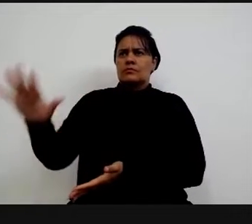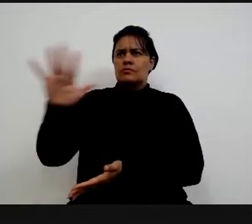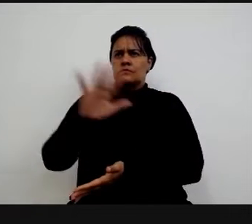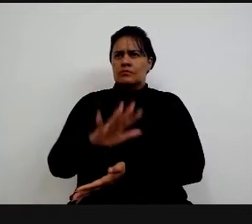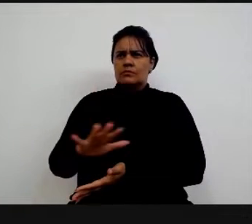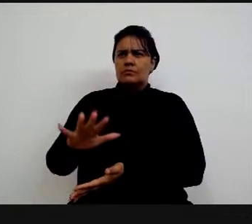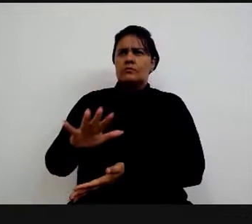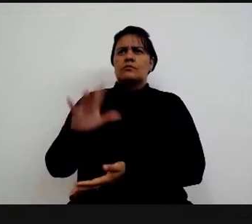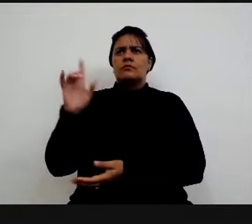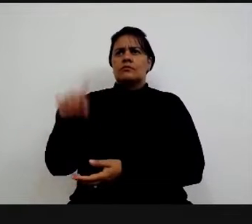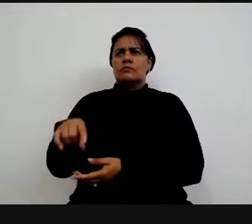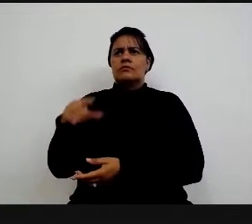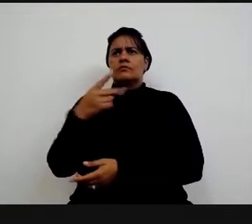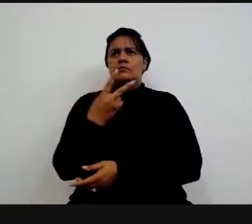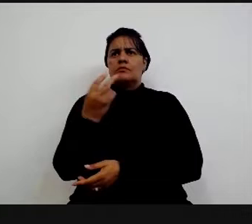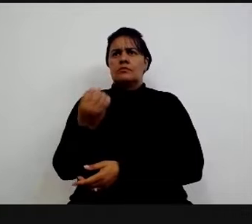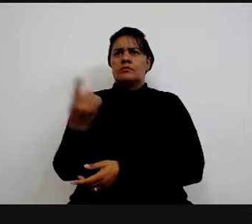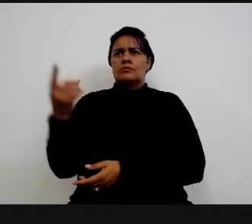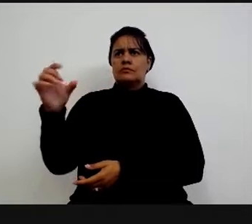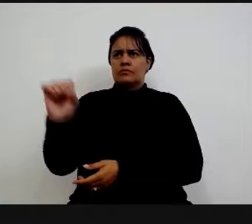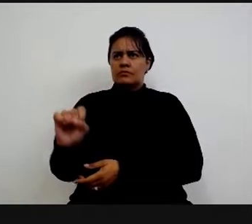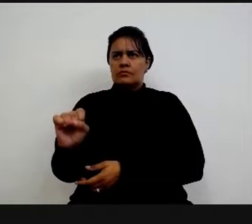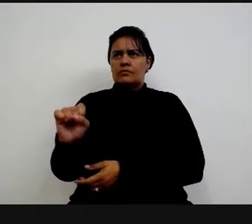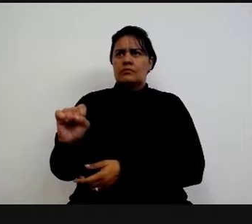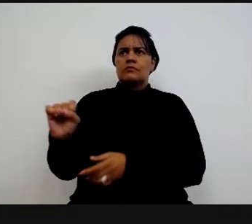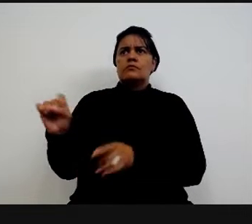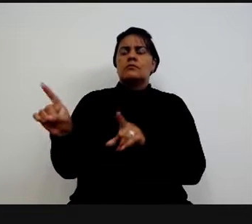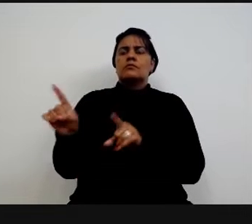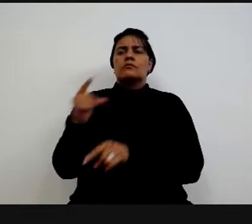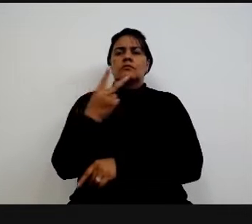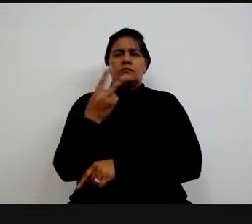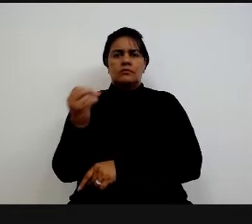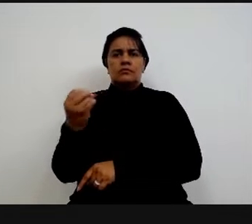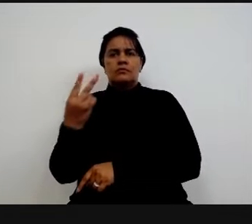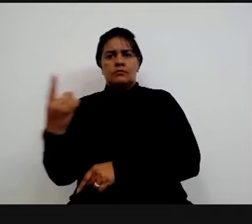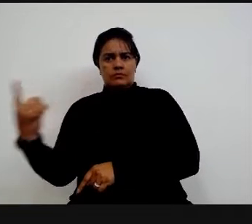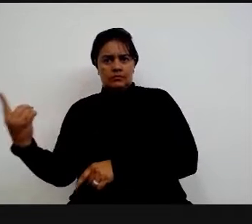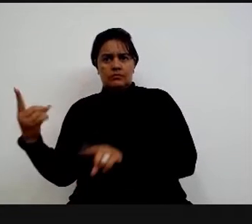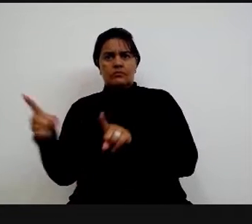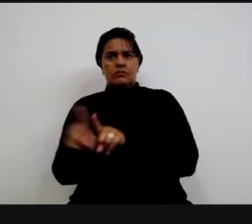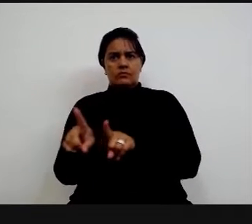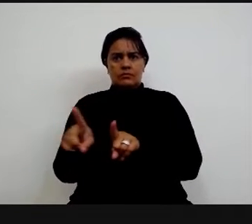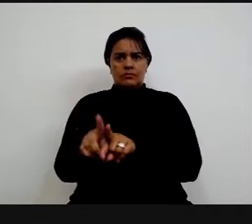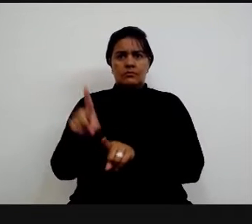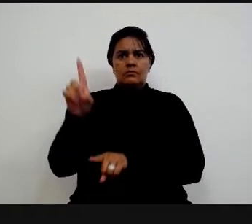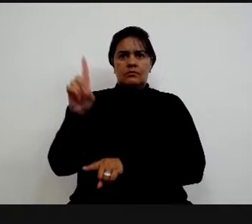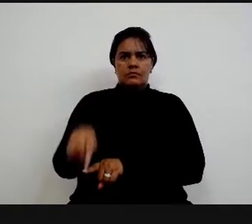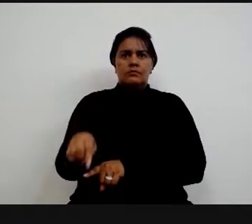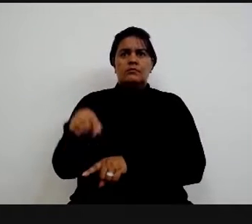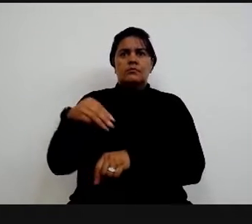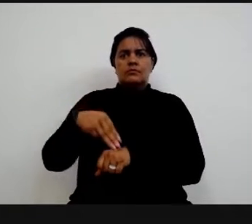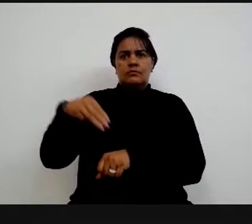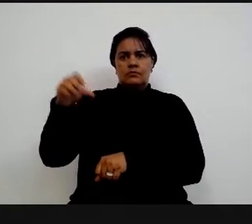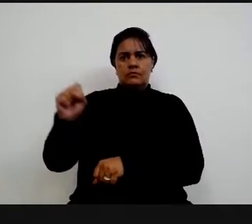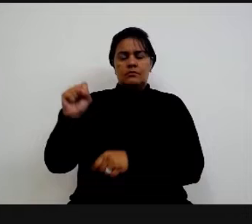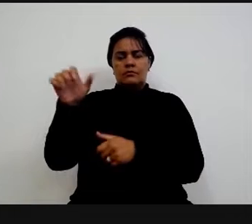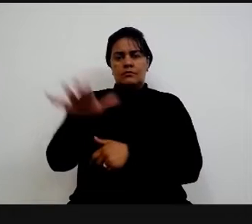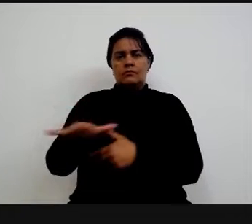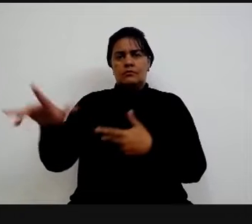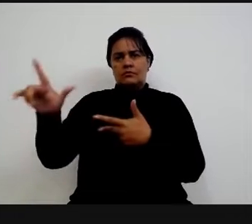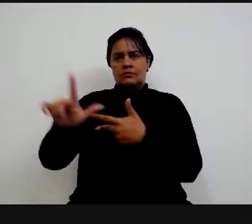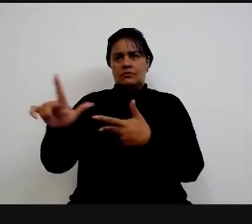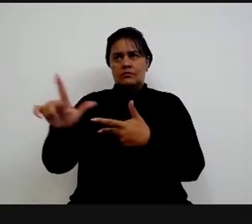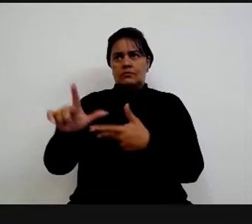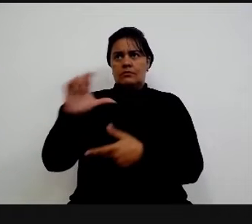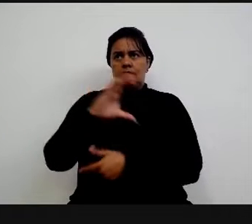período de 2018 a 2021. E é também professor do mestrado em Poder Legislativo aqui do